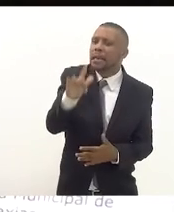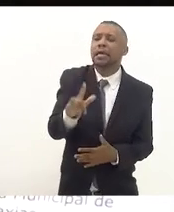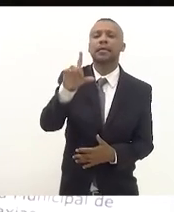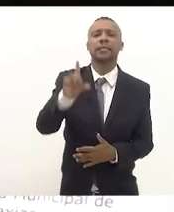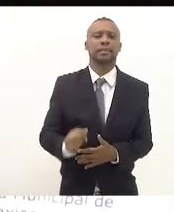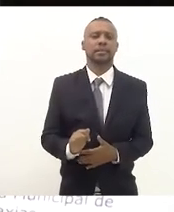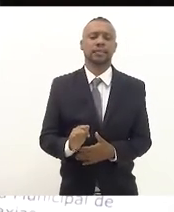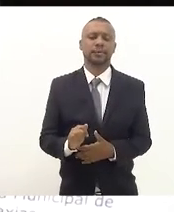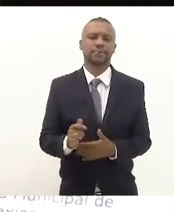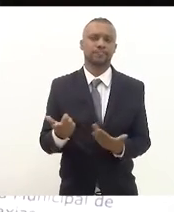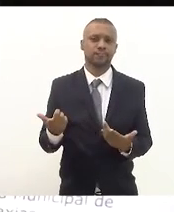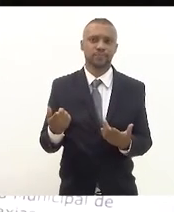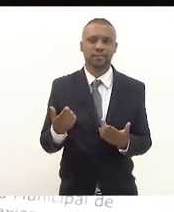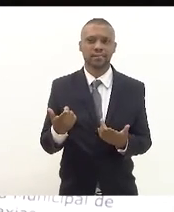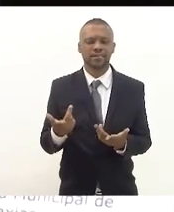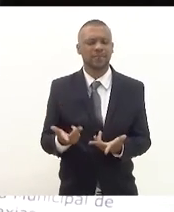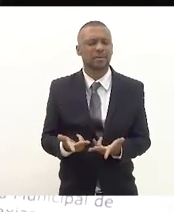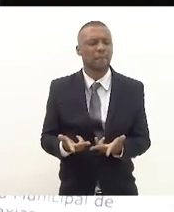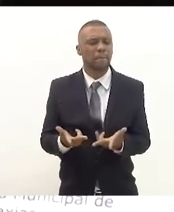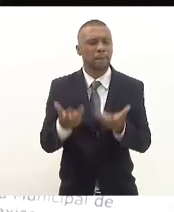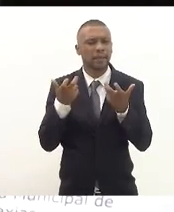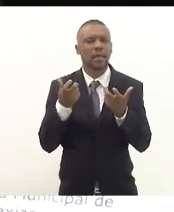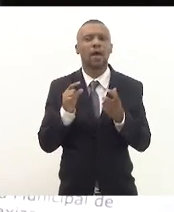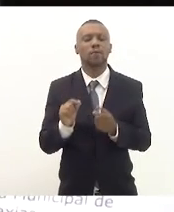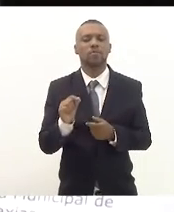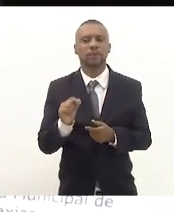E vocês veem